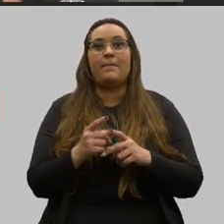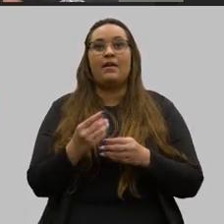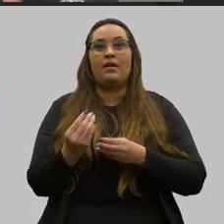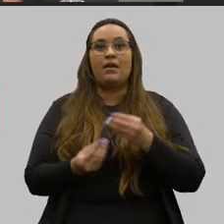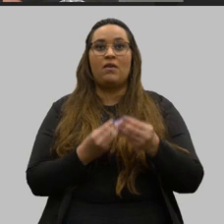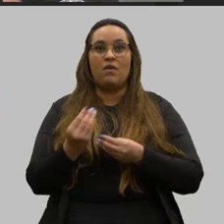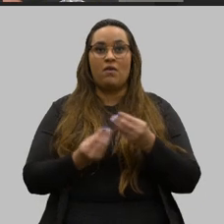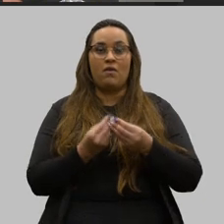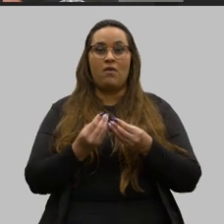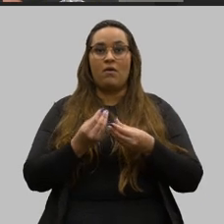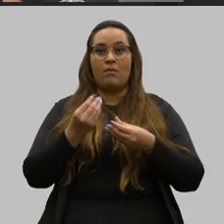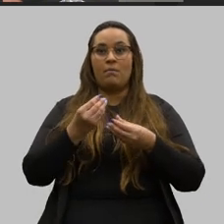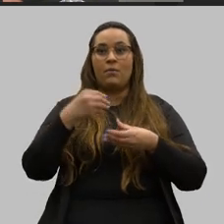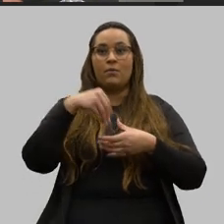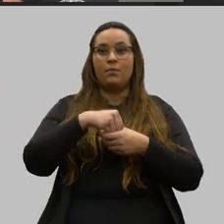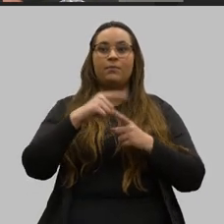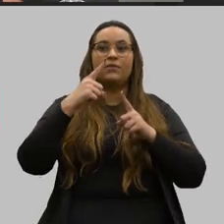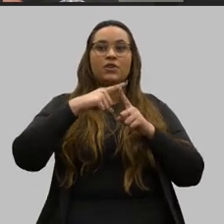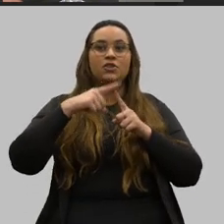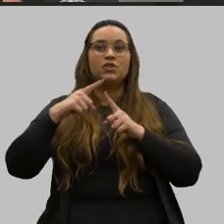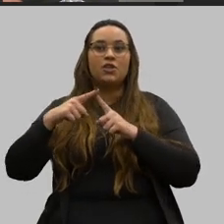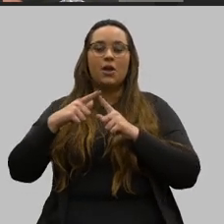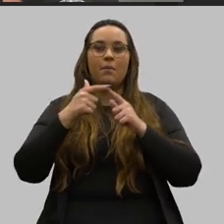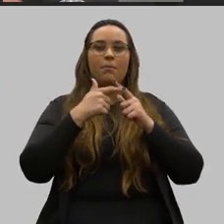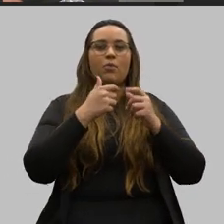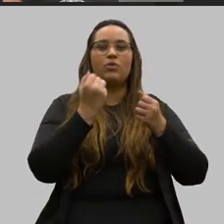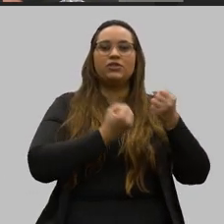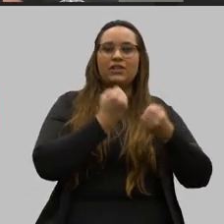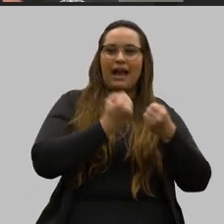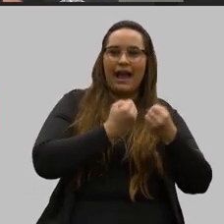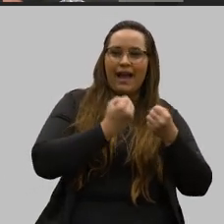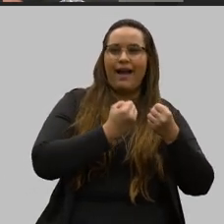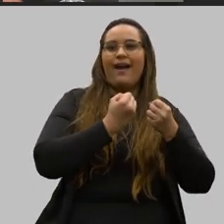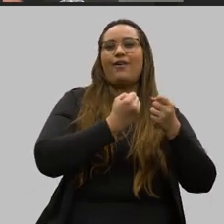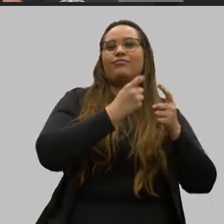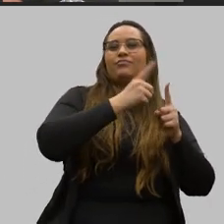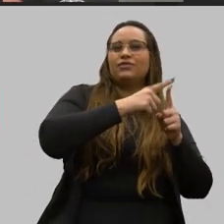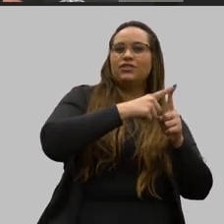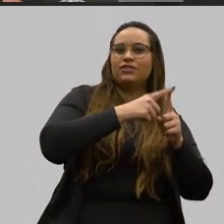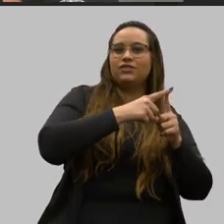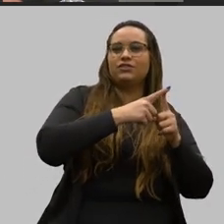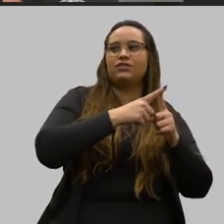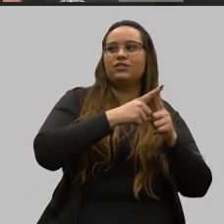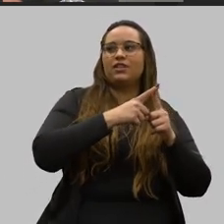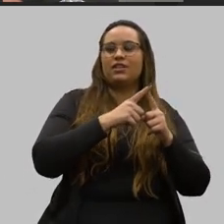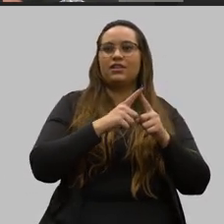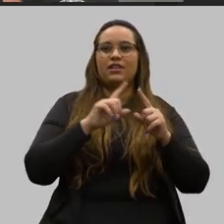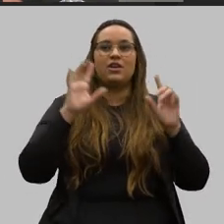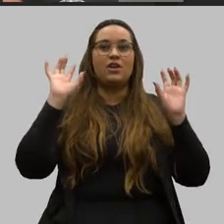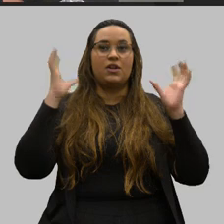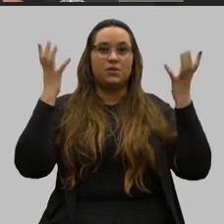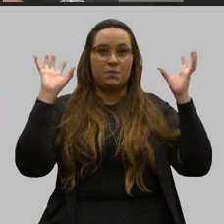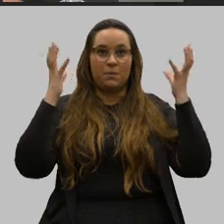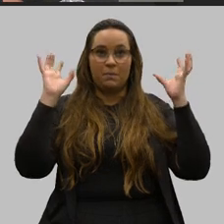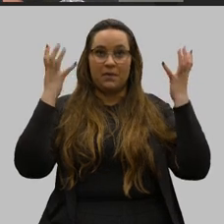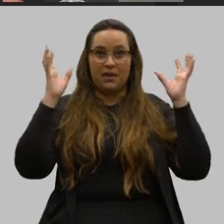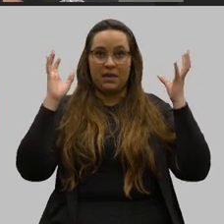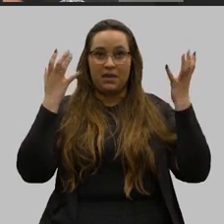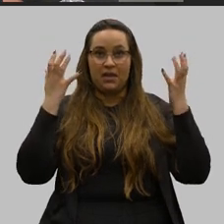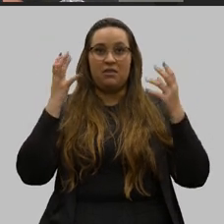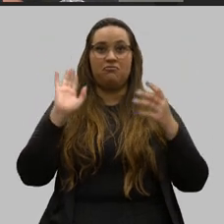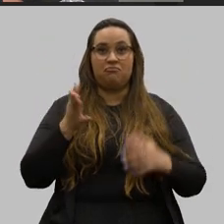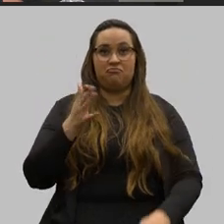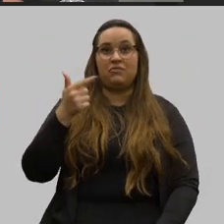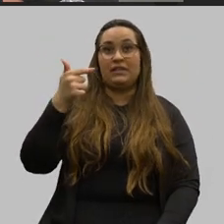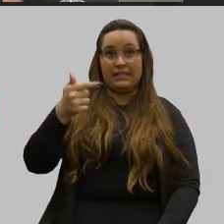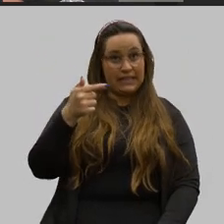nós tivemos aí no período colocado hoje viaturas de combate a incêndio nós temos 160 e no período dito Foram sete